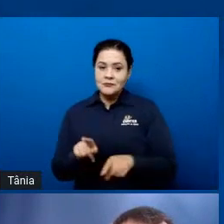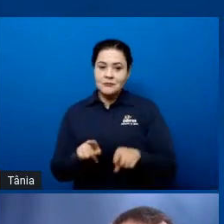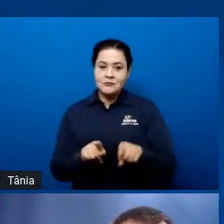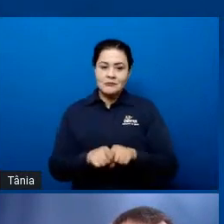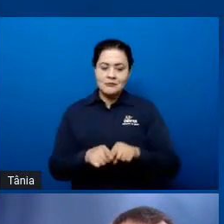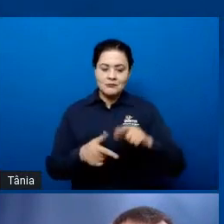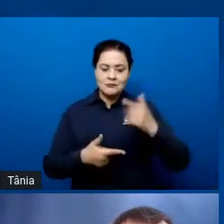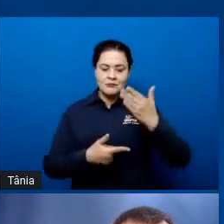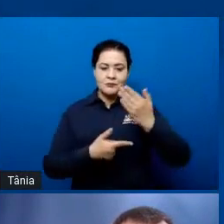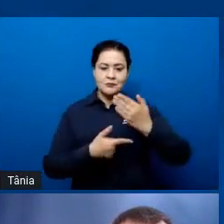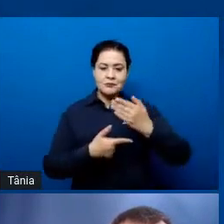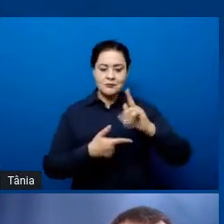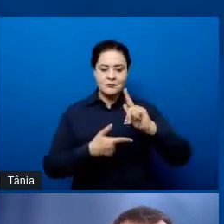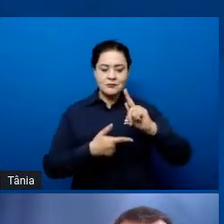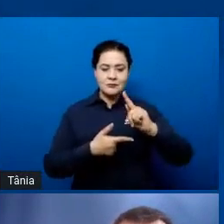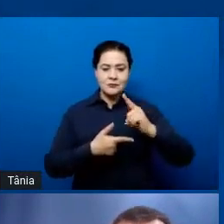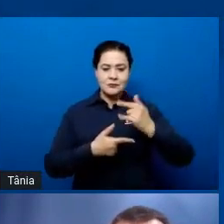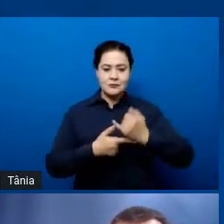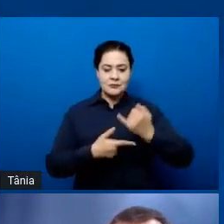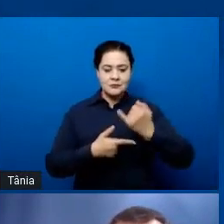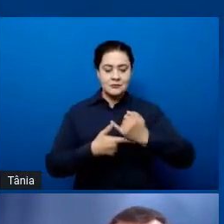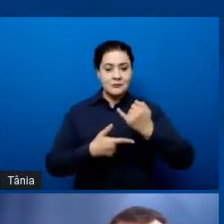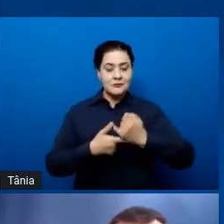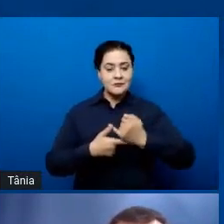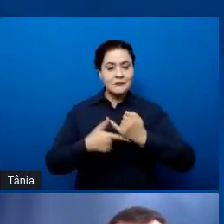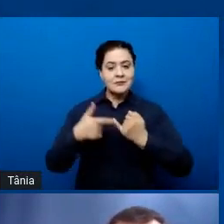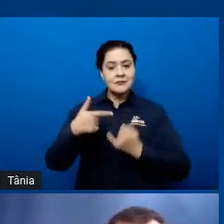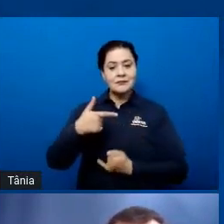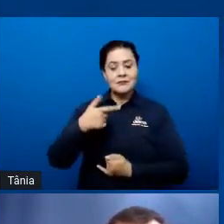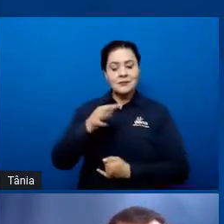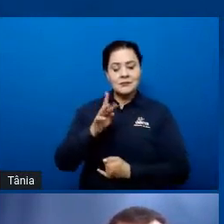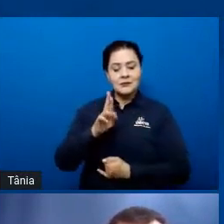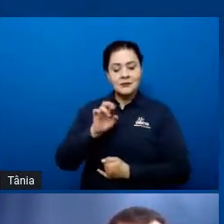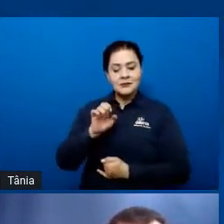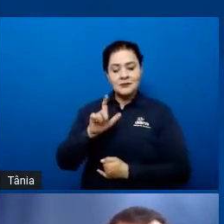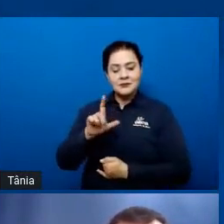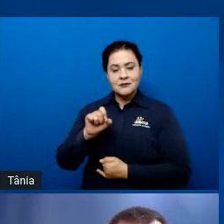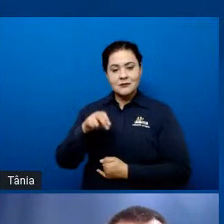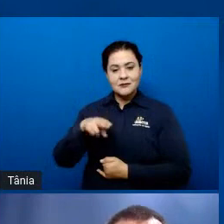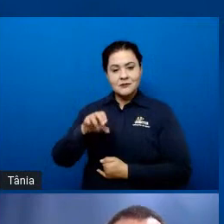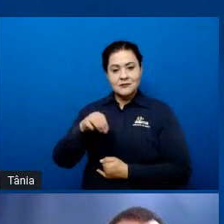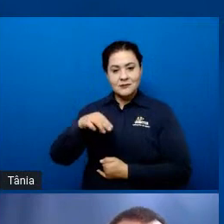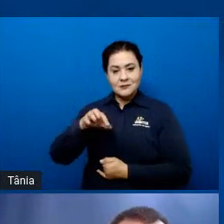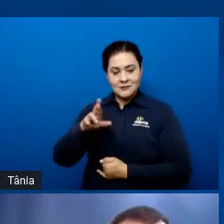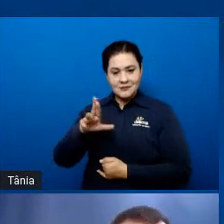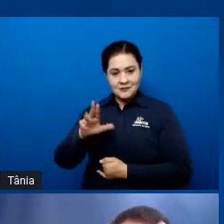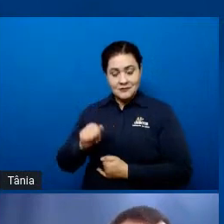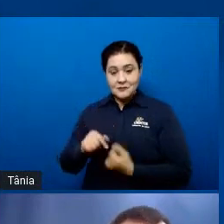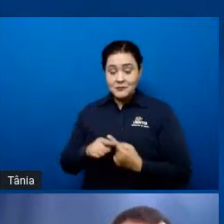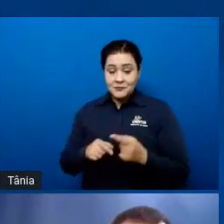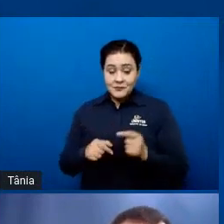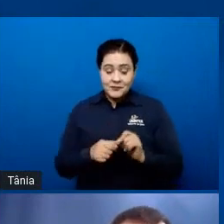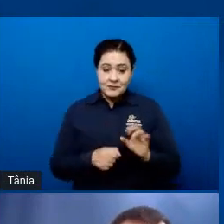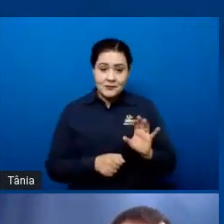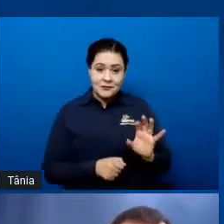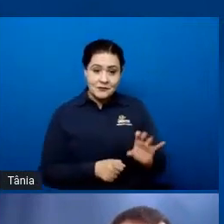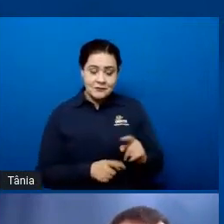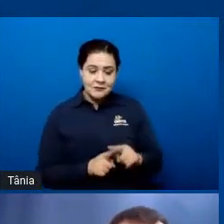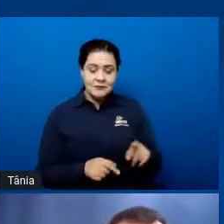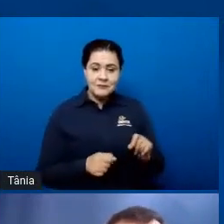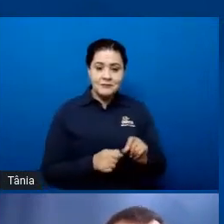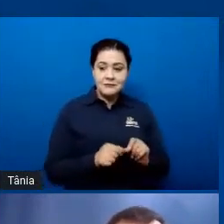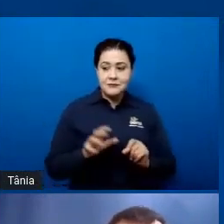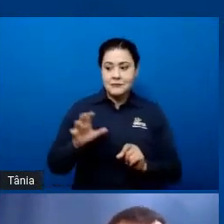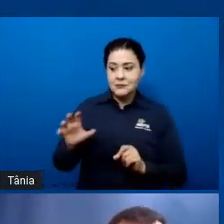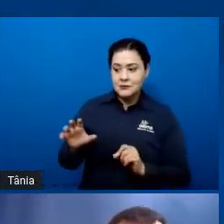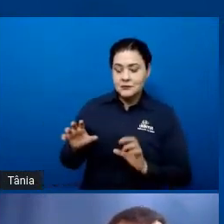trigonometria ou algo assim. E as pessoas estão aptas, só precisando dizer assim, Davi, você tem que fazer dessa forma. Olha, fulano, estúdio, você tem que fazer dessa